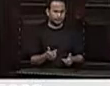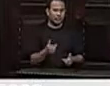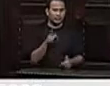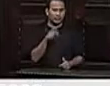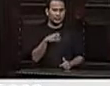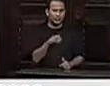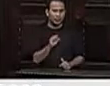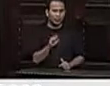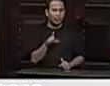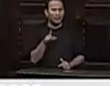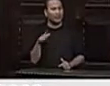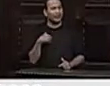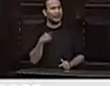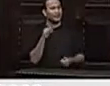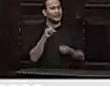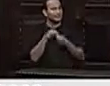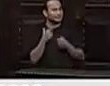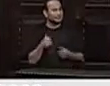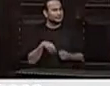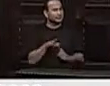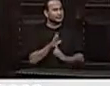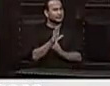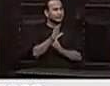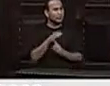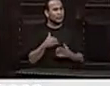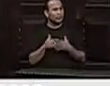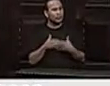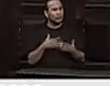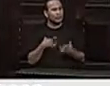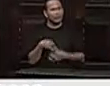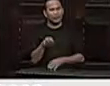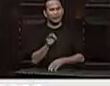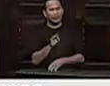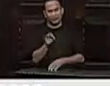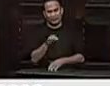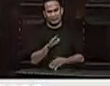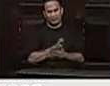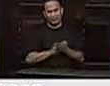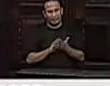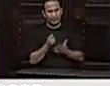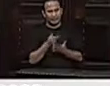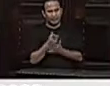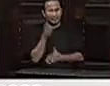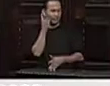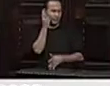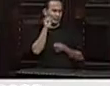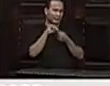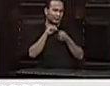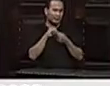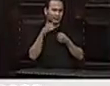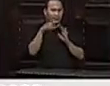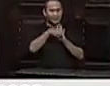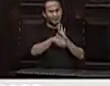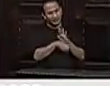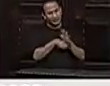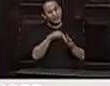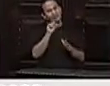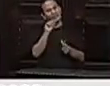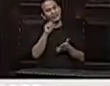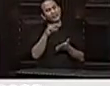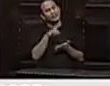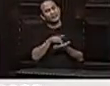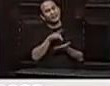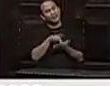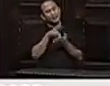é que a gente não tenha esse ano qualquer centavo de verba para deputado fazer emenda que, na verdade, por